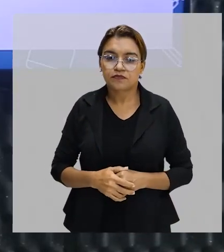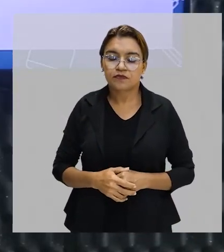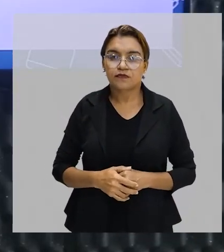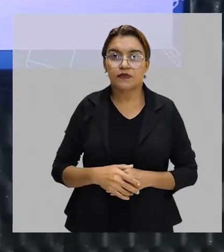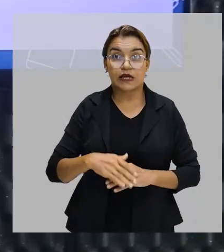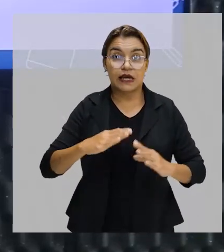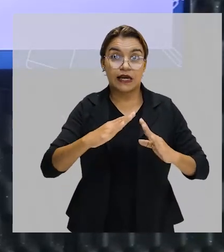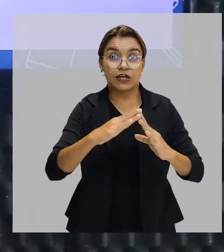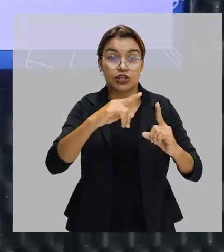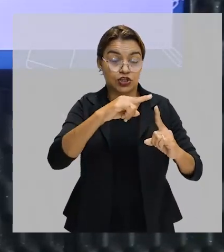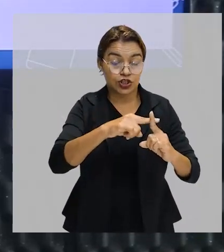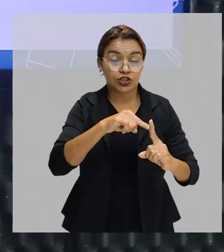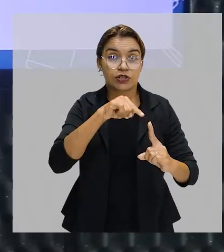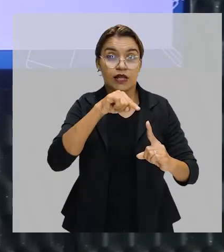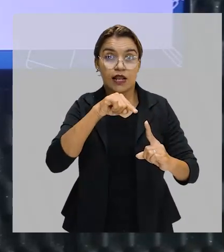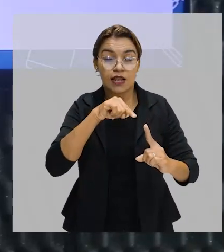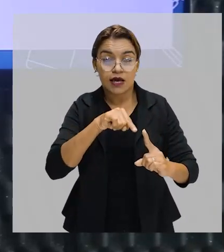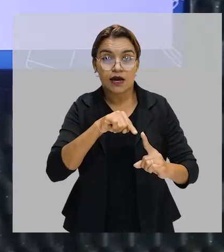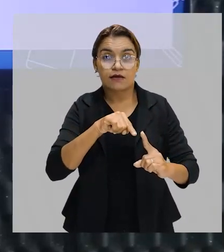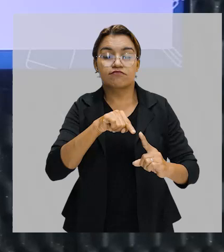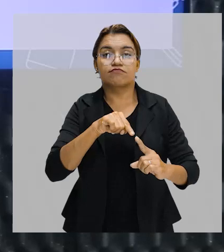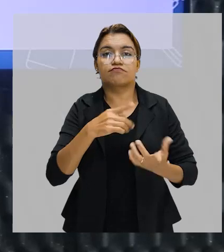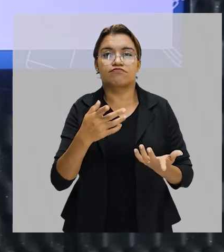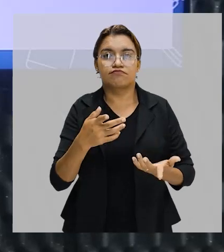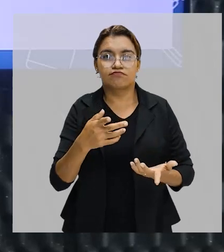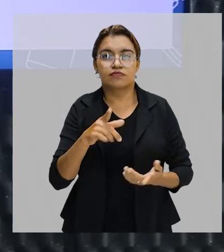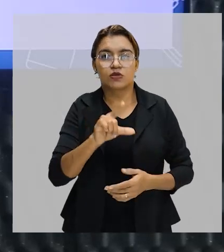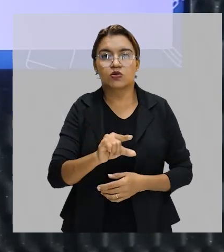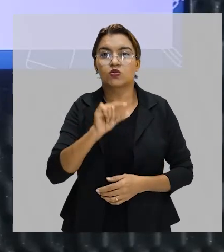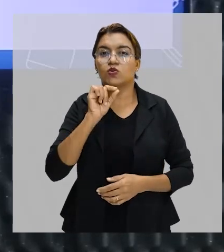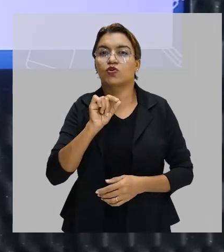igreja decidiu que não